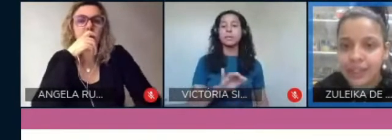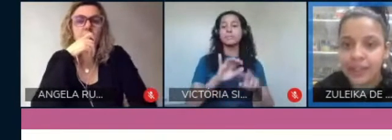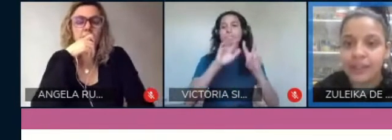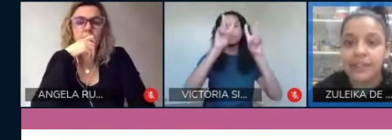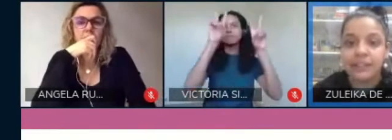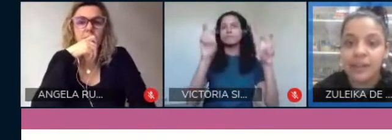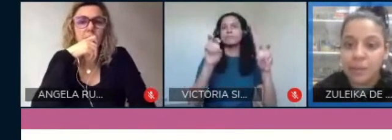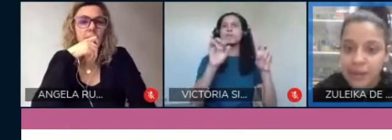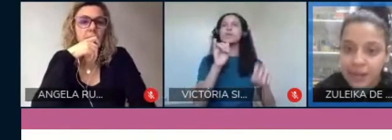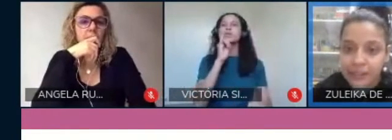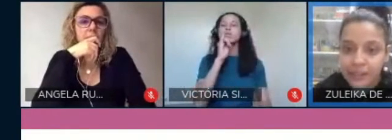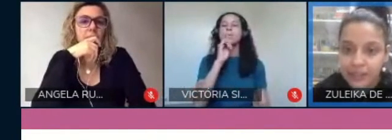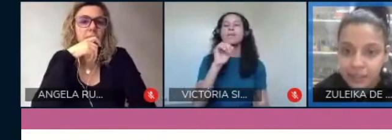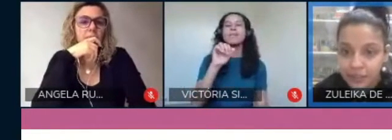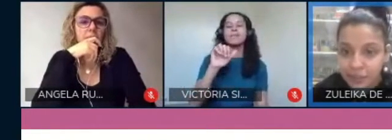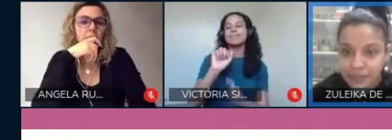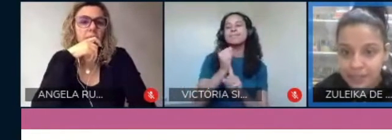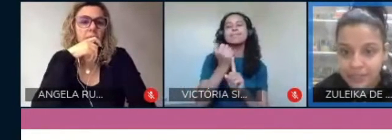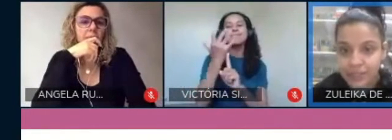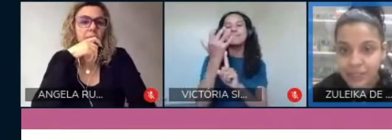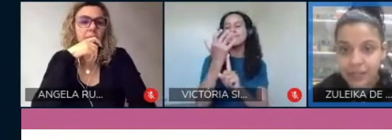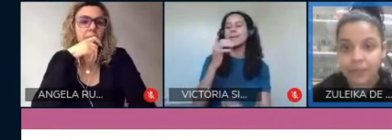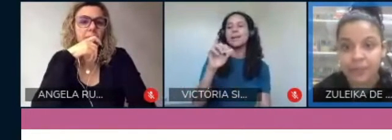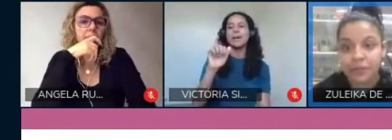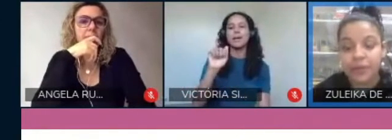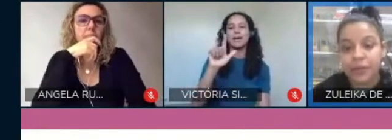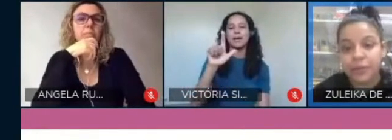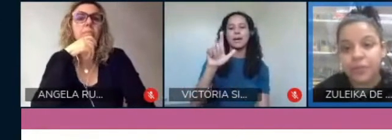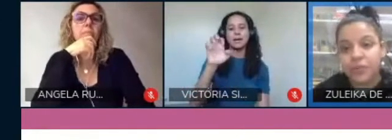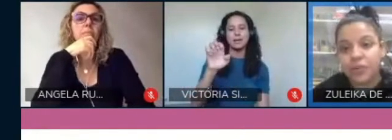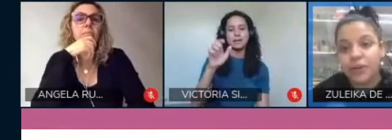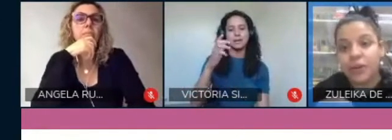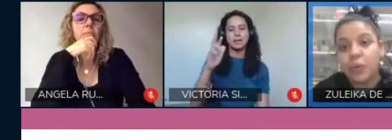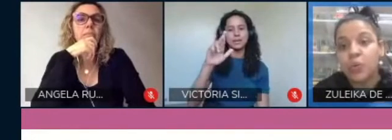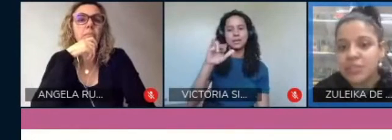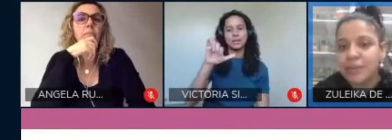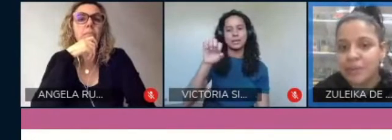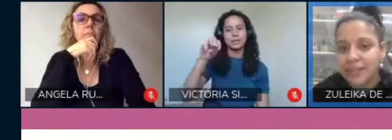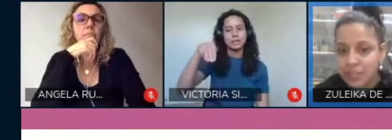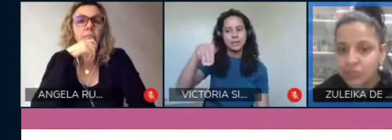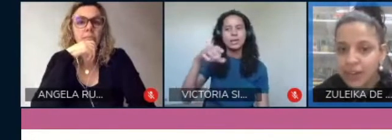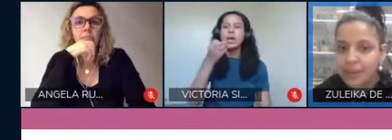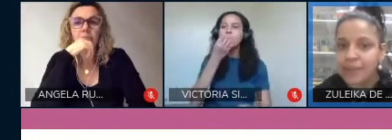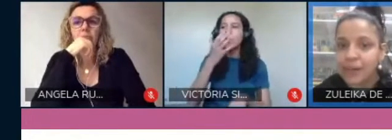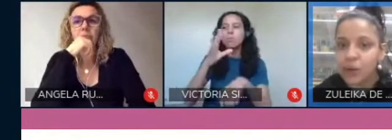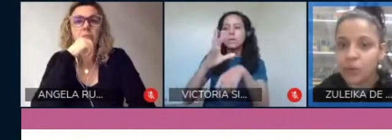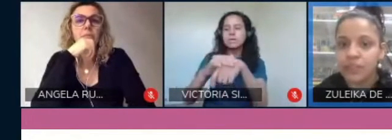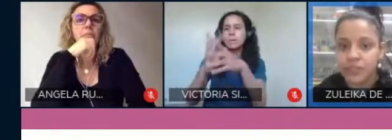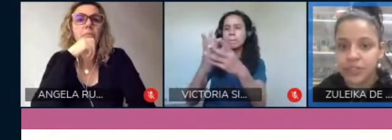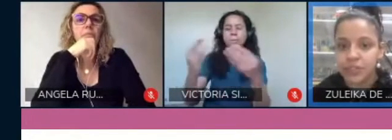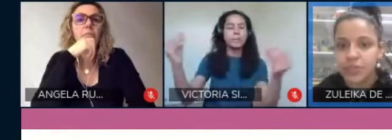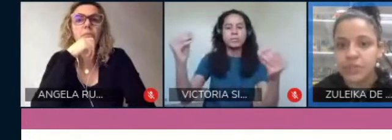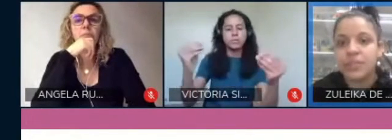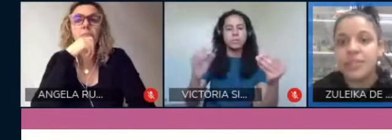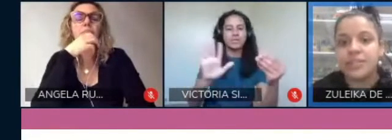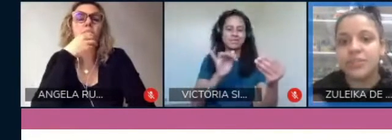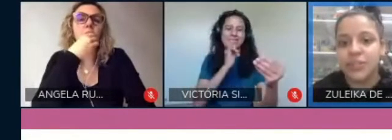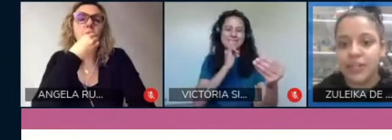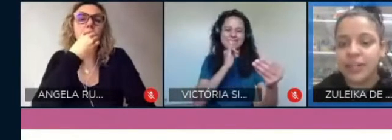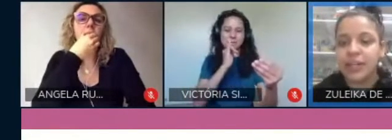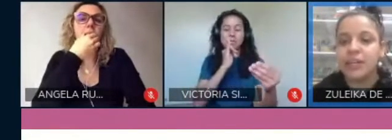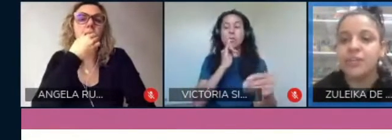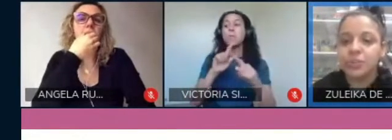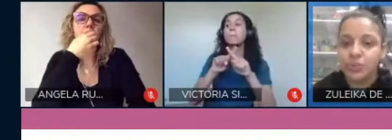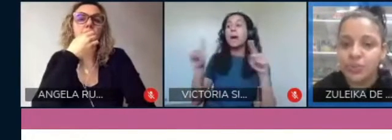do alecrim em determinada enfermidade. Então, o Sabe Mais não vai me dar conta disso